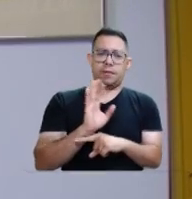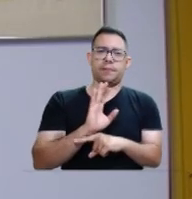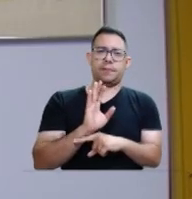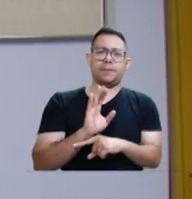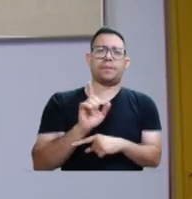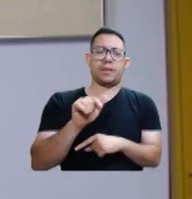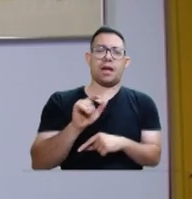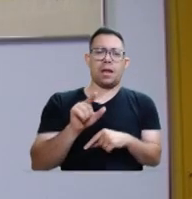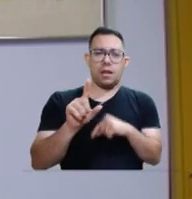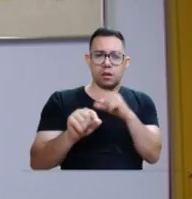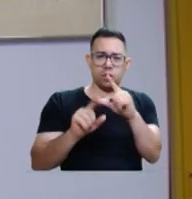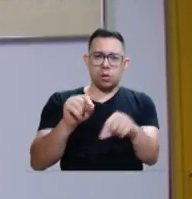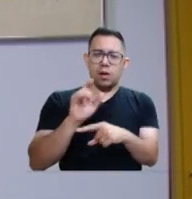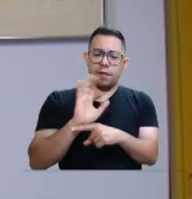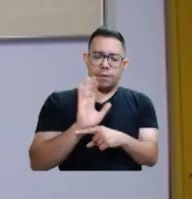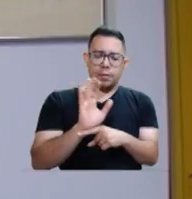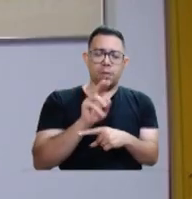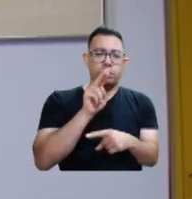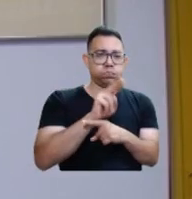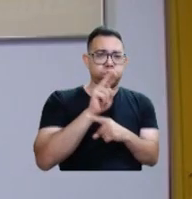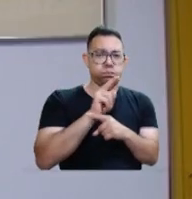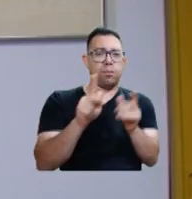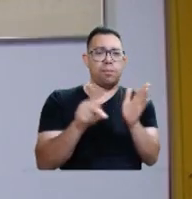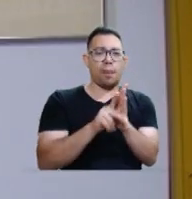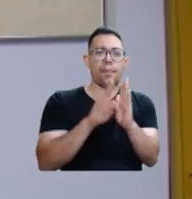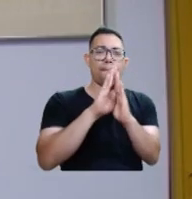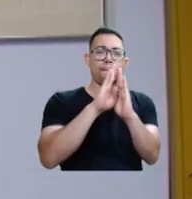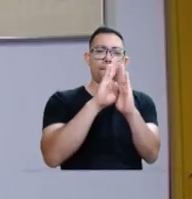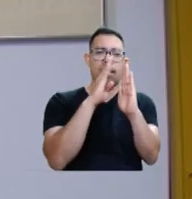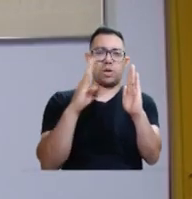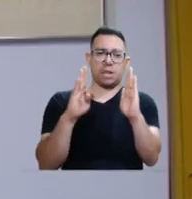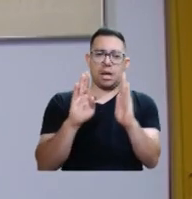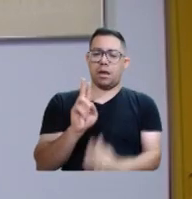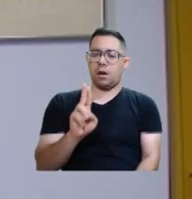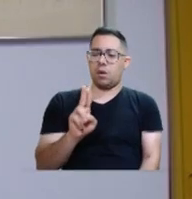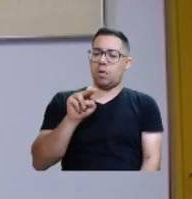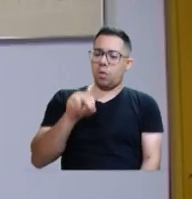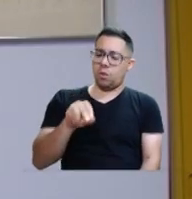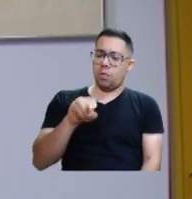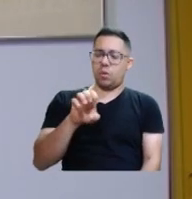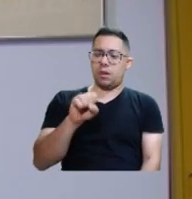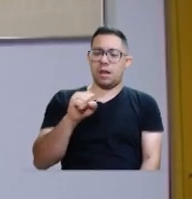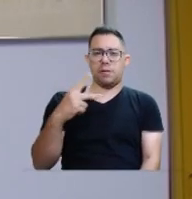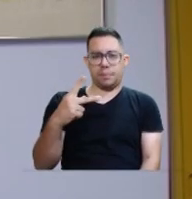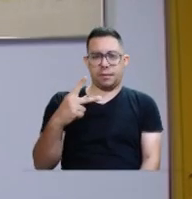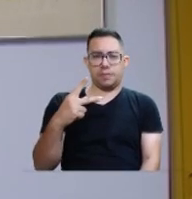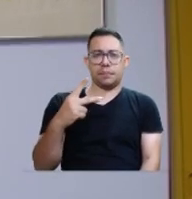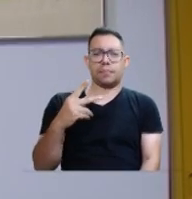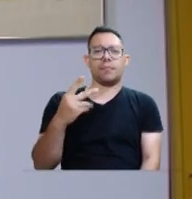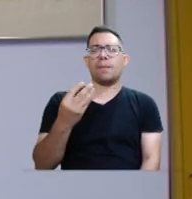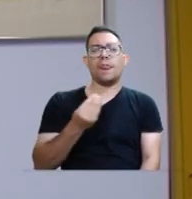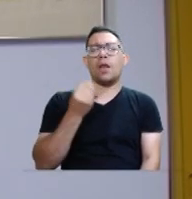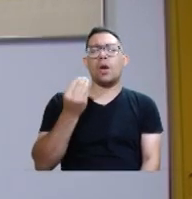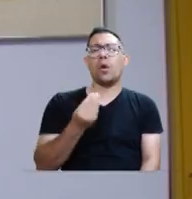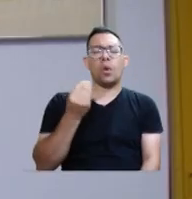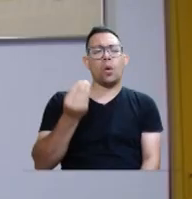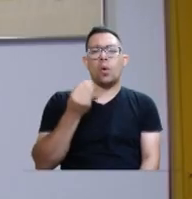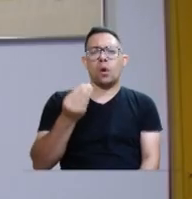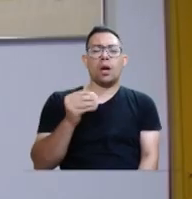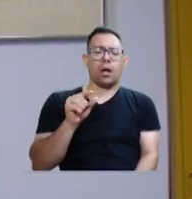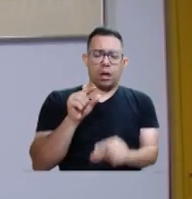dos filmes da gramofone para serem preservados, né, e ir para a biblioteca lá da Unesp. Então, eu queria que você contasse para a